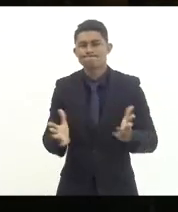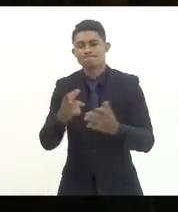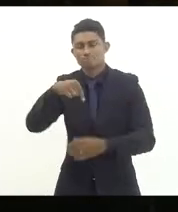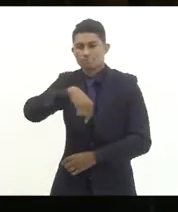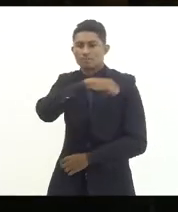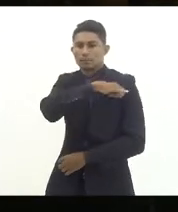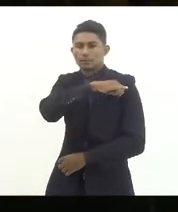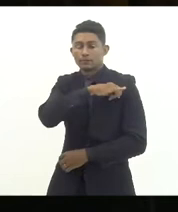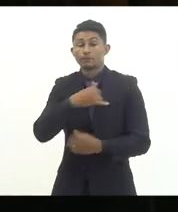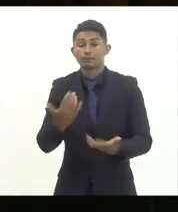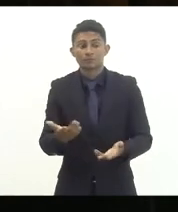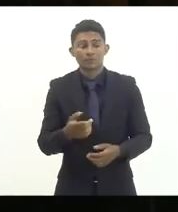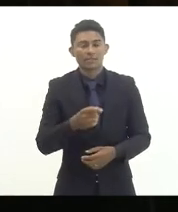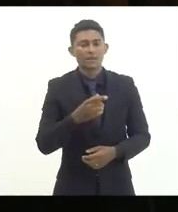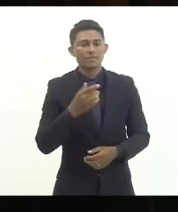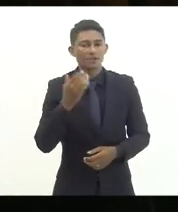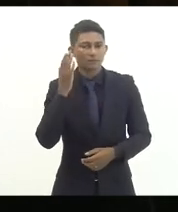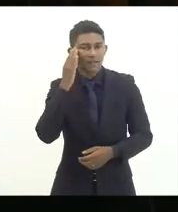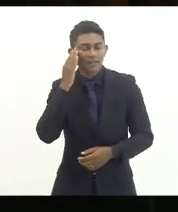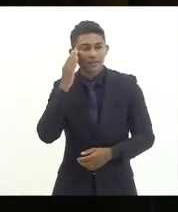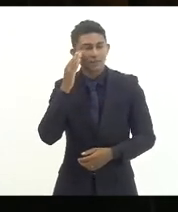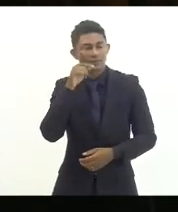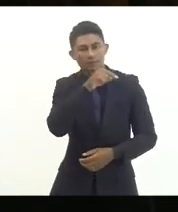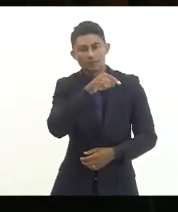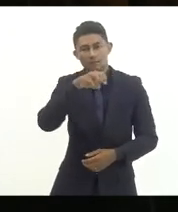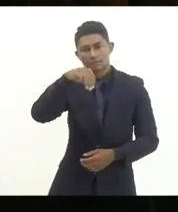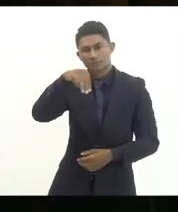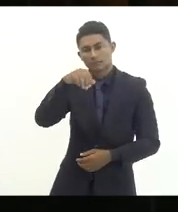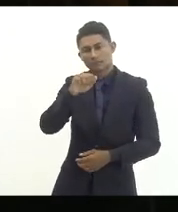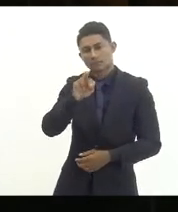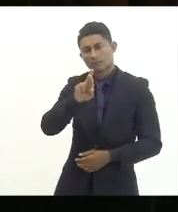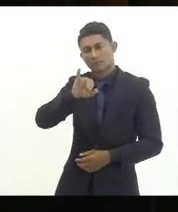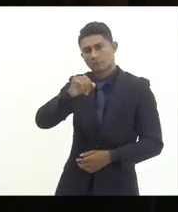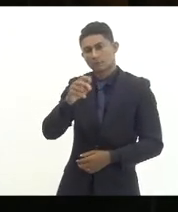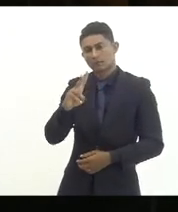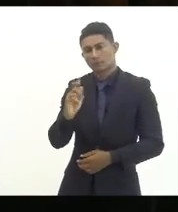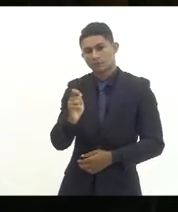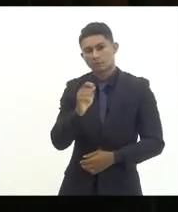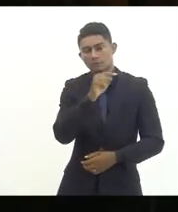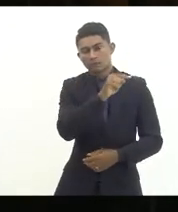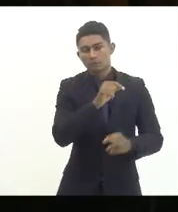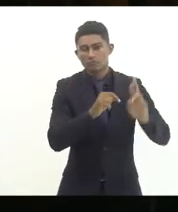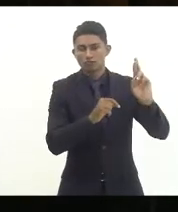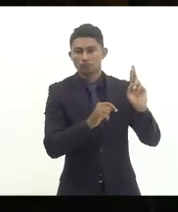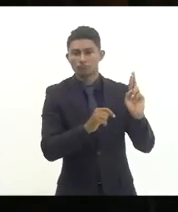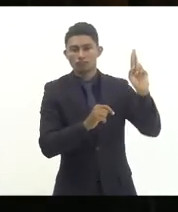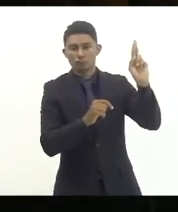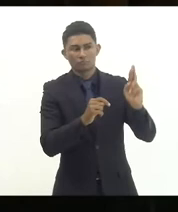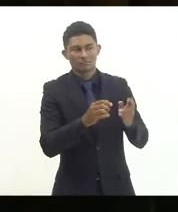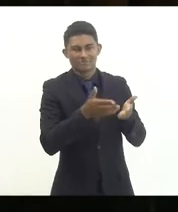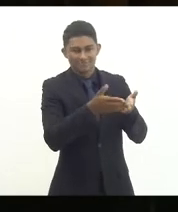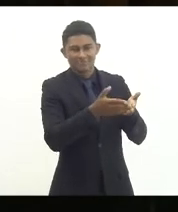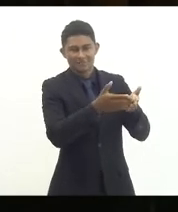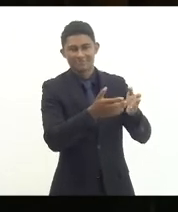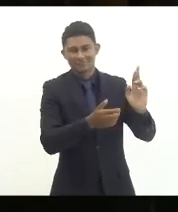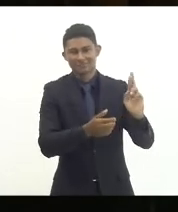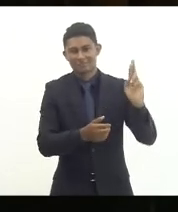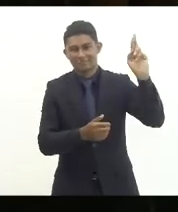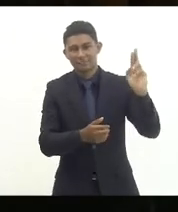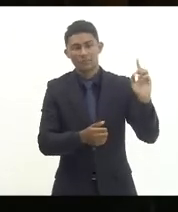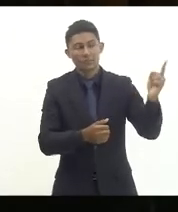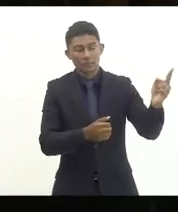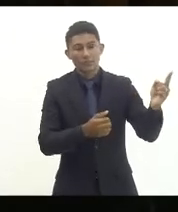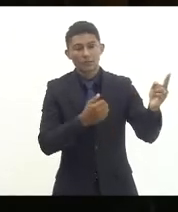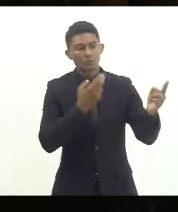da Marinha do Brasil, do gabinete do comandante da Marinha, não é, para tratar